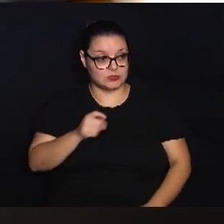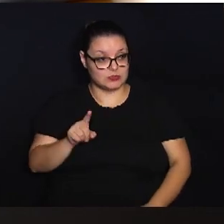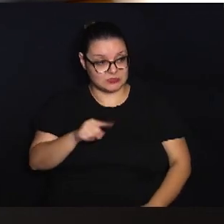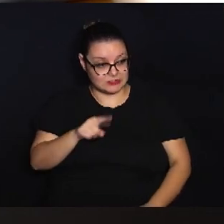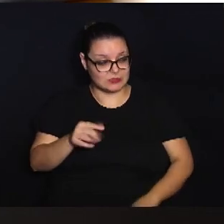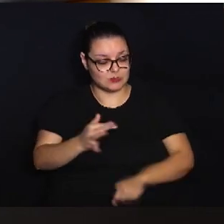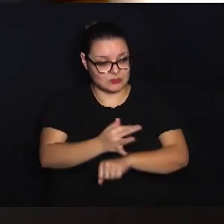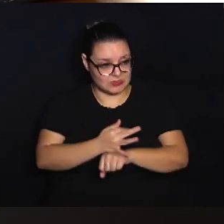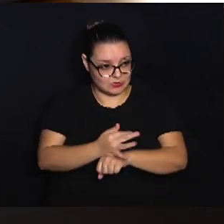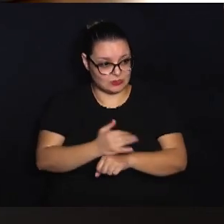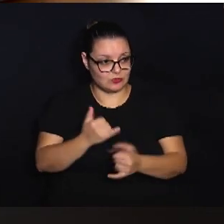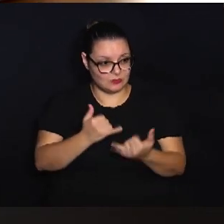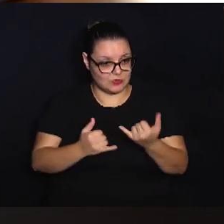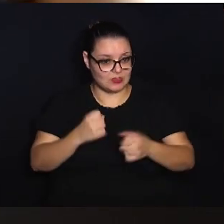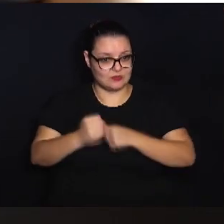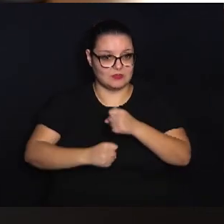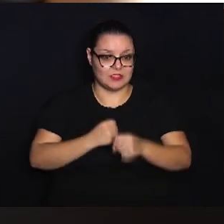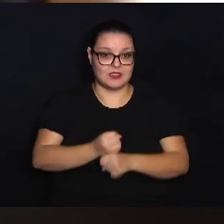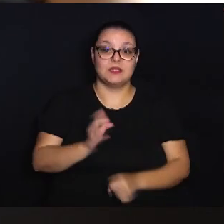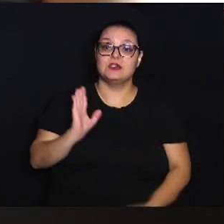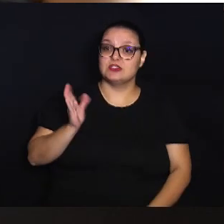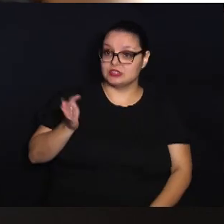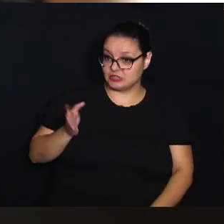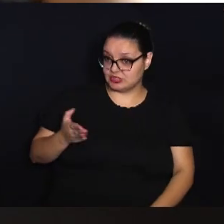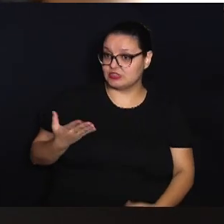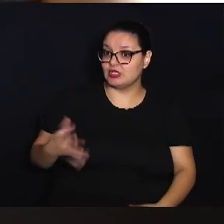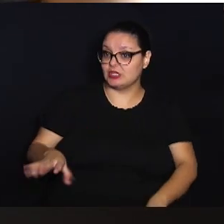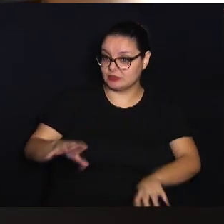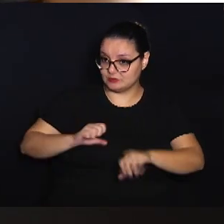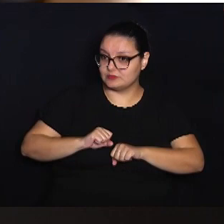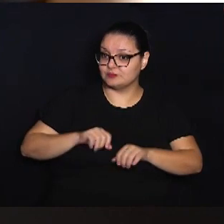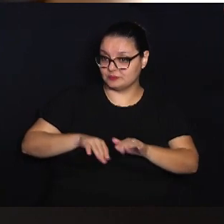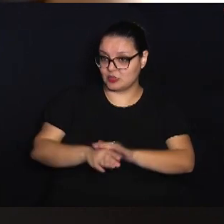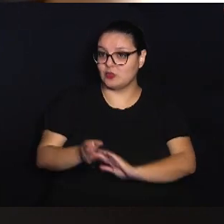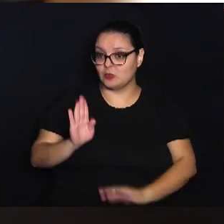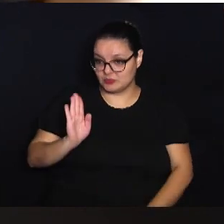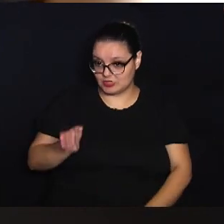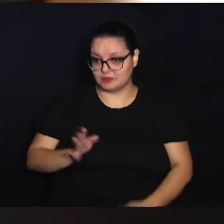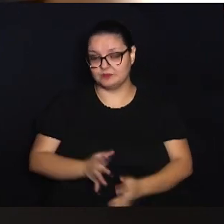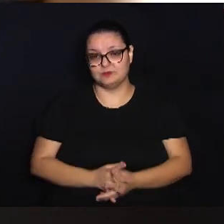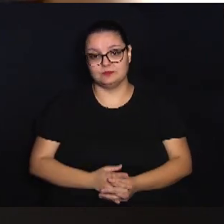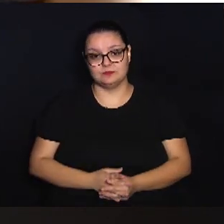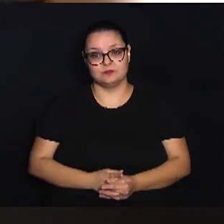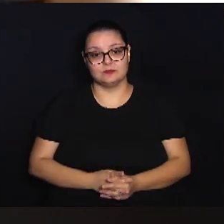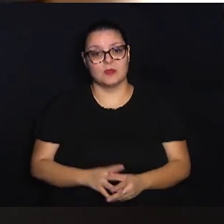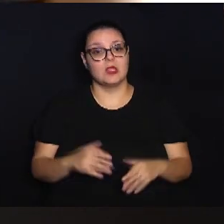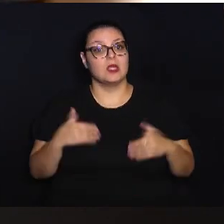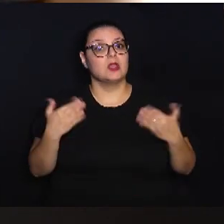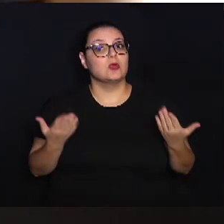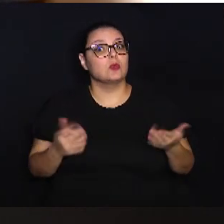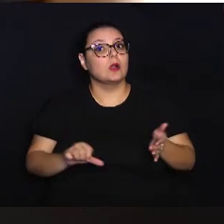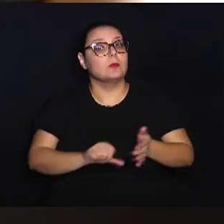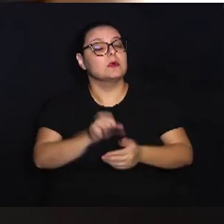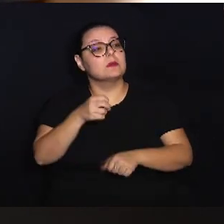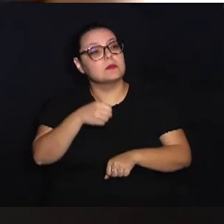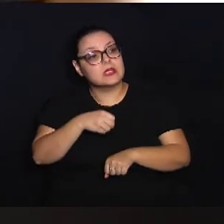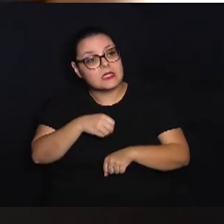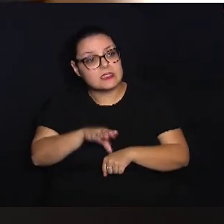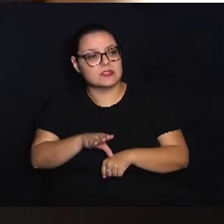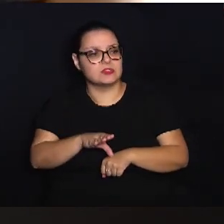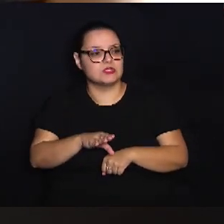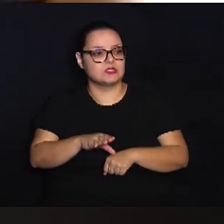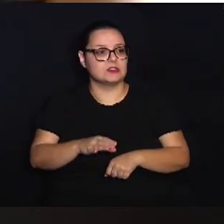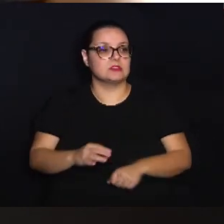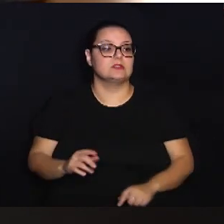de ano, né? Já, o brasileiro já incorporou esse hábito, já fez disso um hábito, né? Então, qual que é a primeira dica para curtir as férias